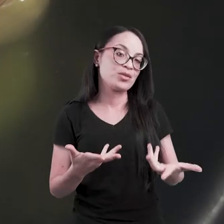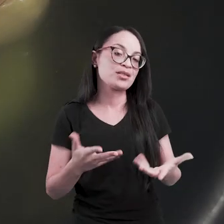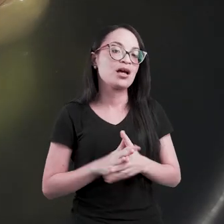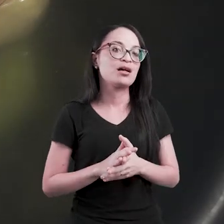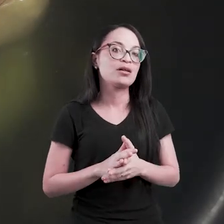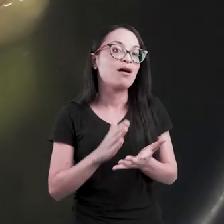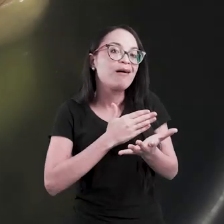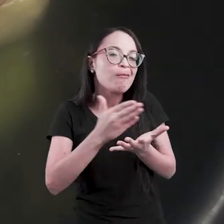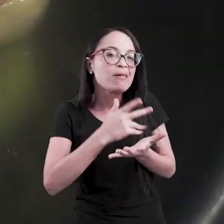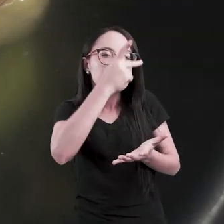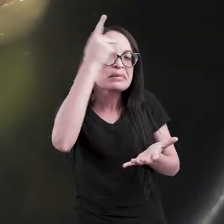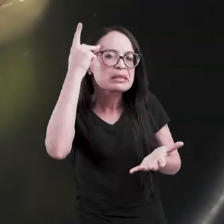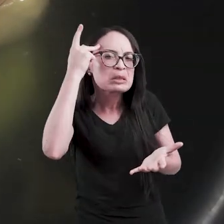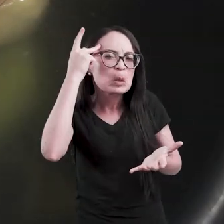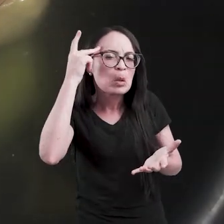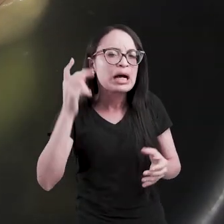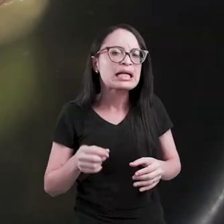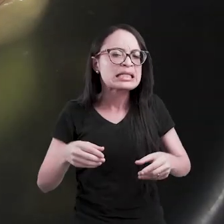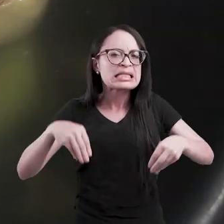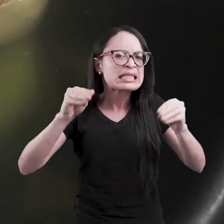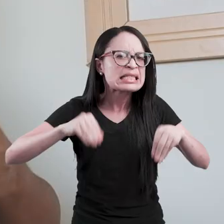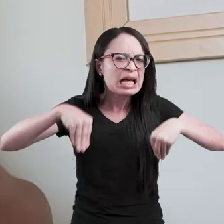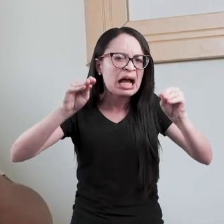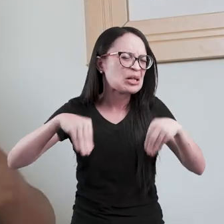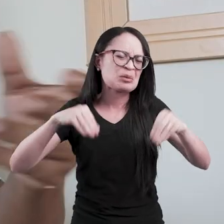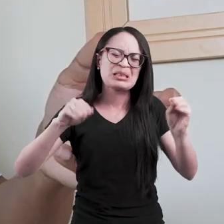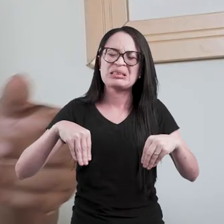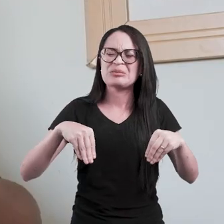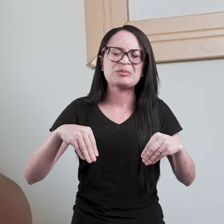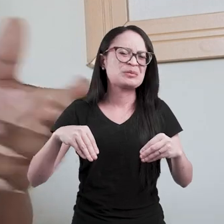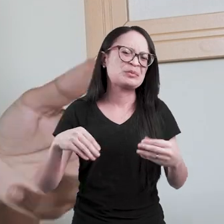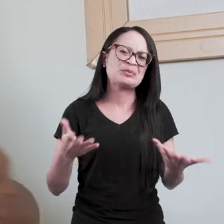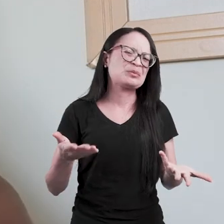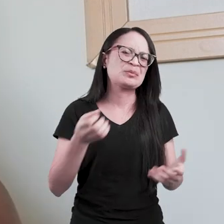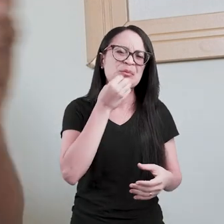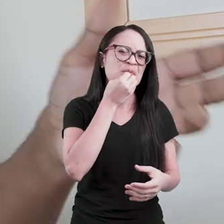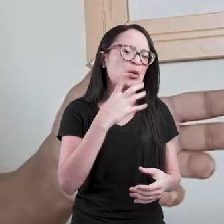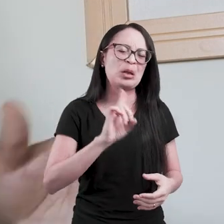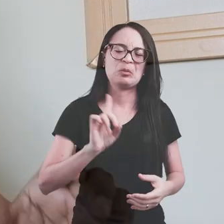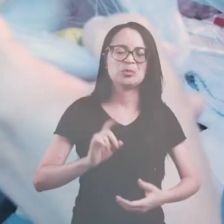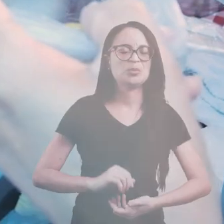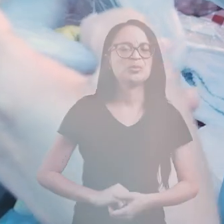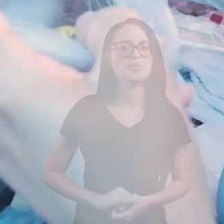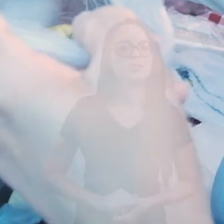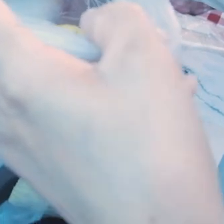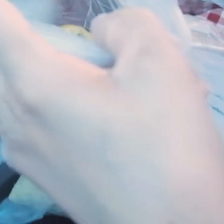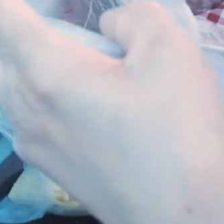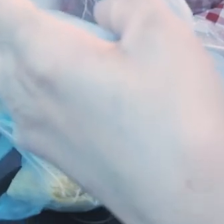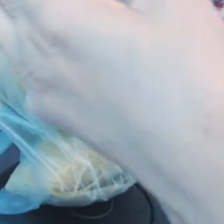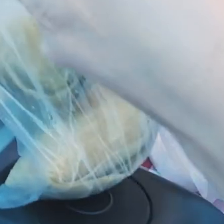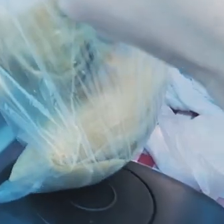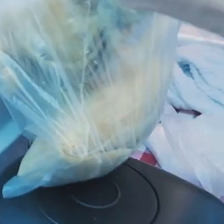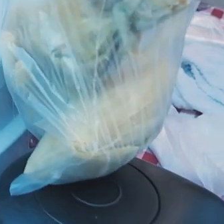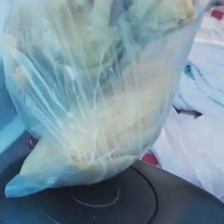pessoas que fazem utilizando um saco de geladinho, um saco de plástico. Com certeza não é o mesmo resultado.